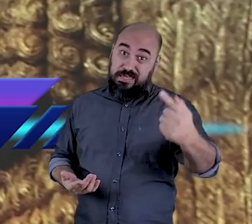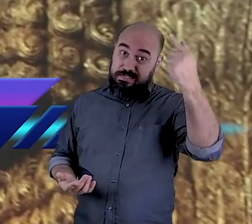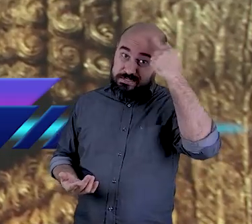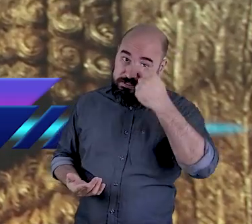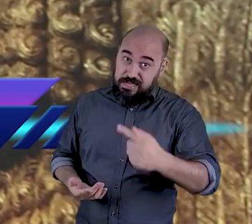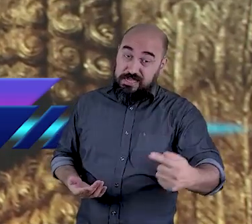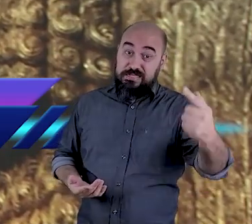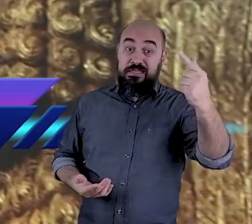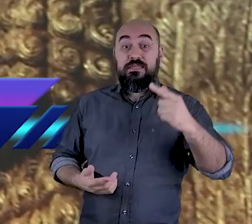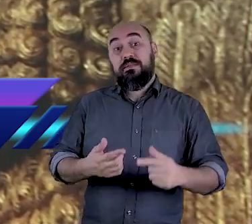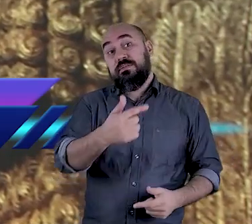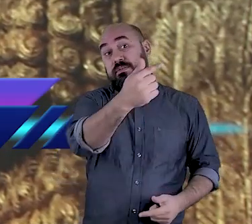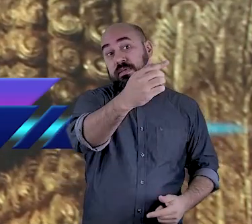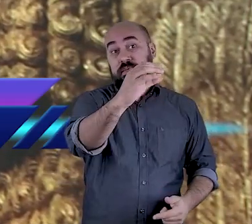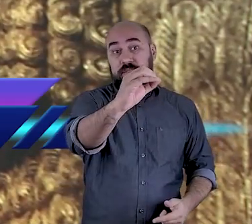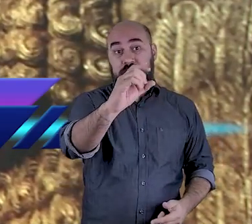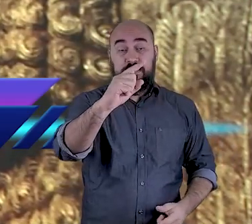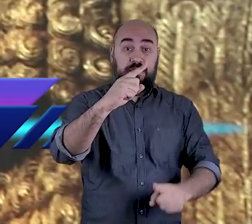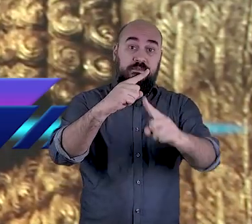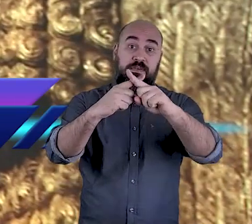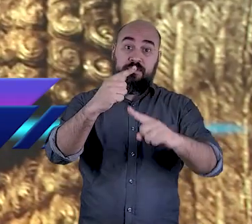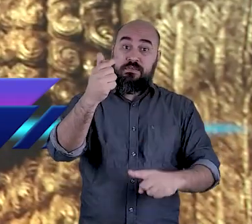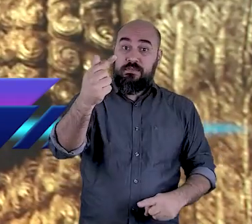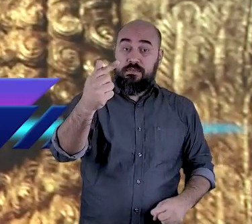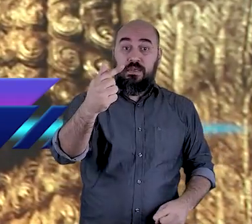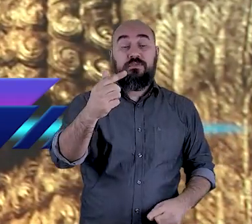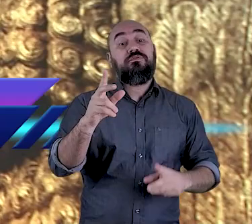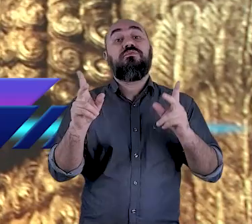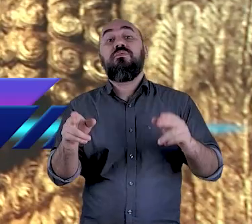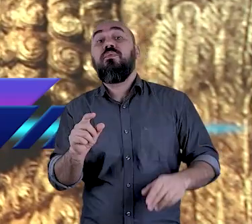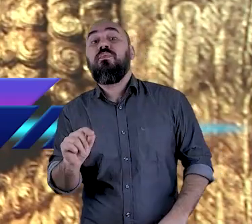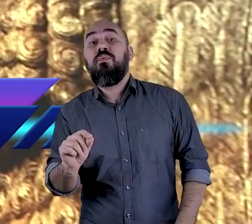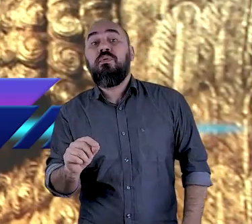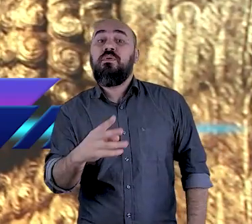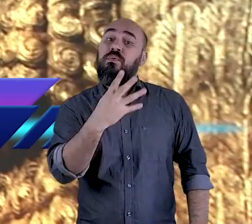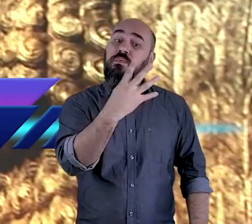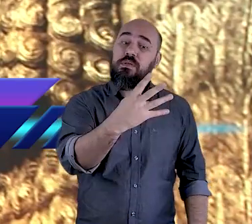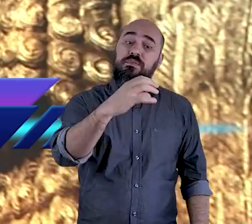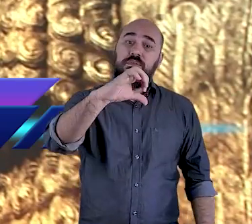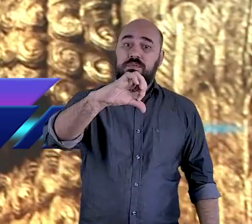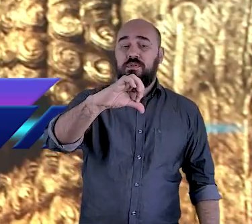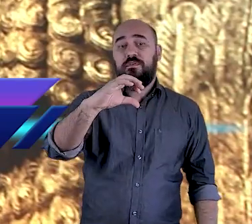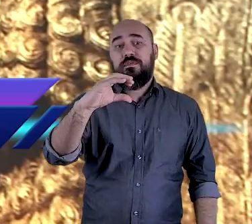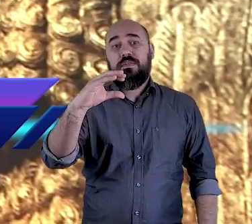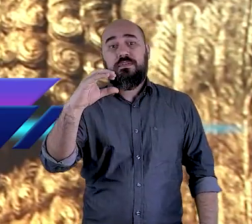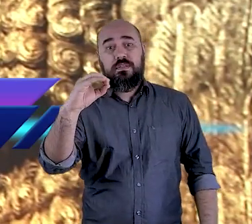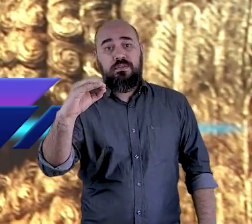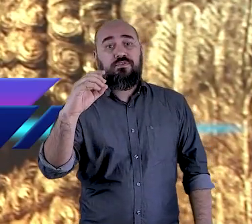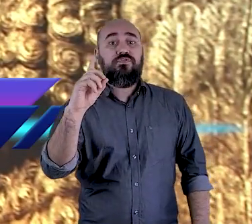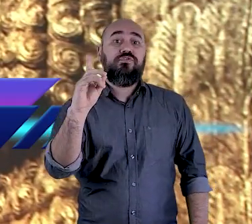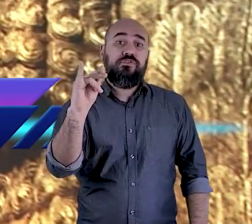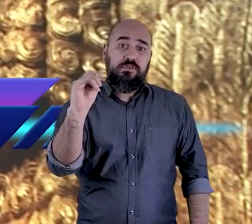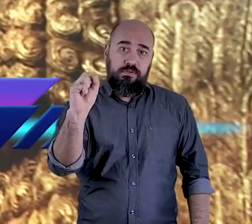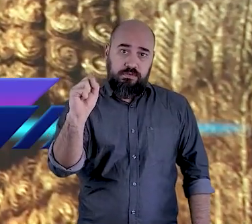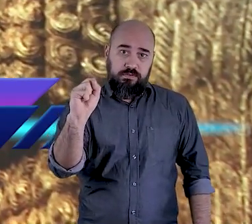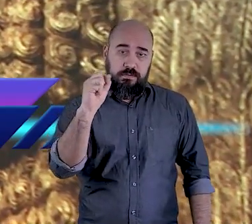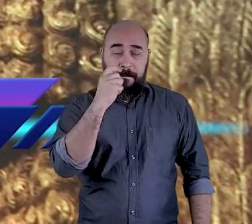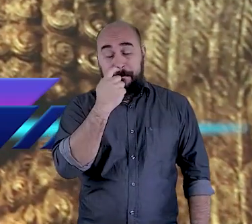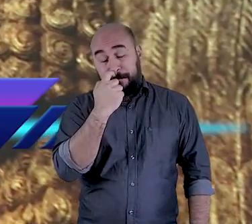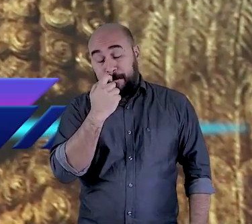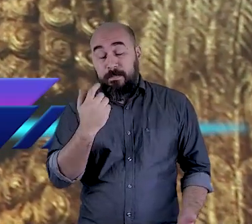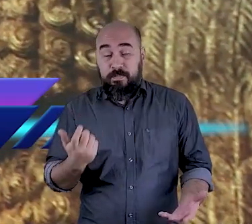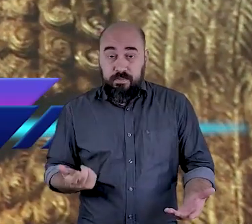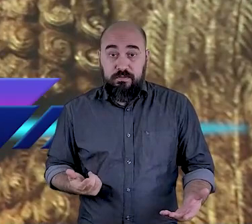semana 70 x 7 = 490 Dias Portanto